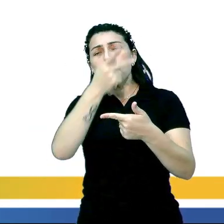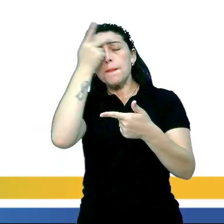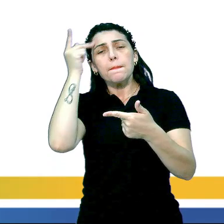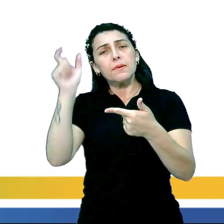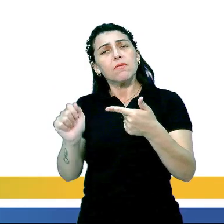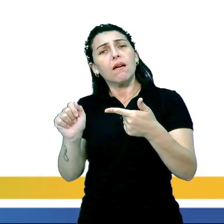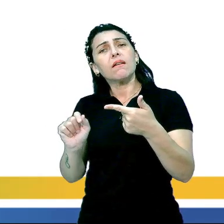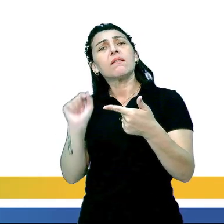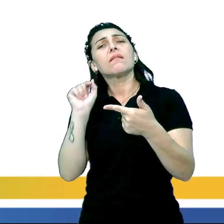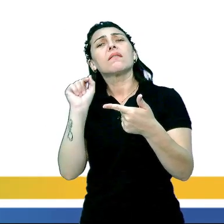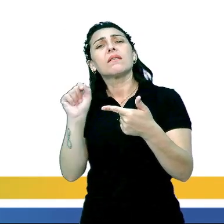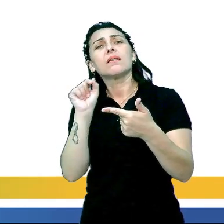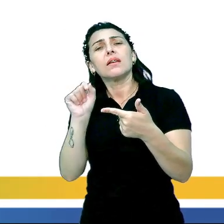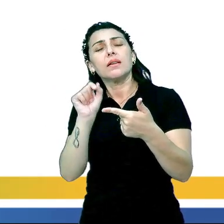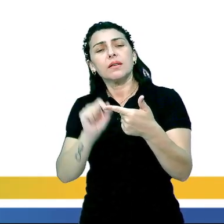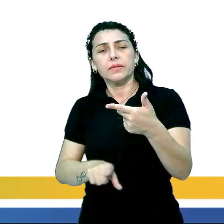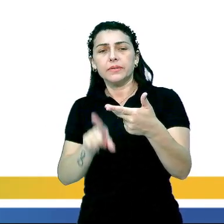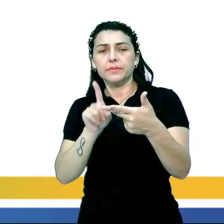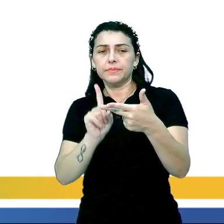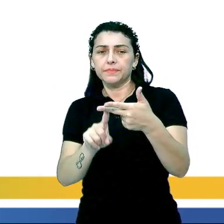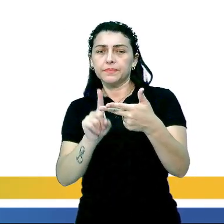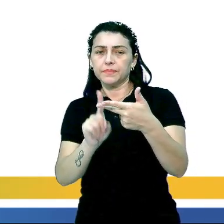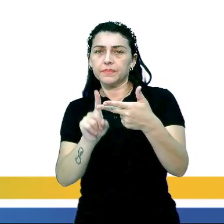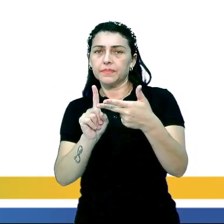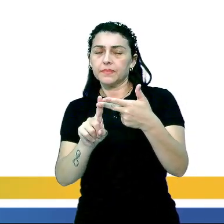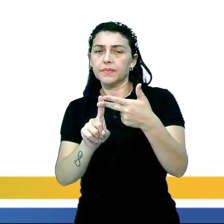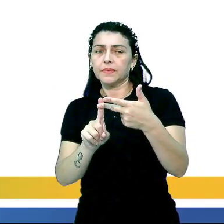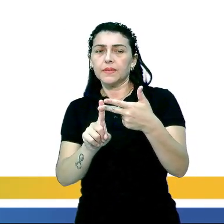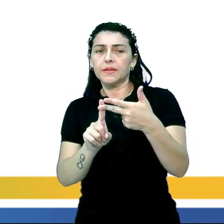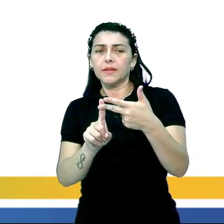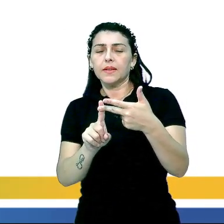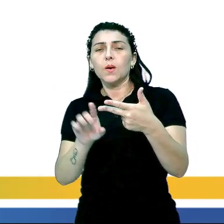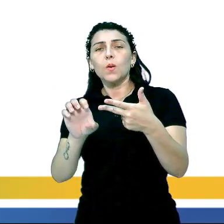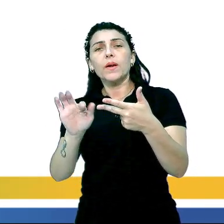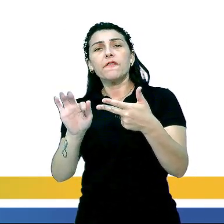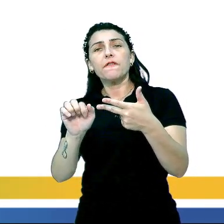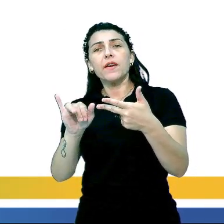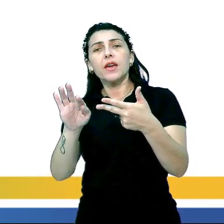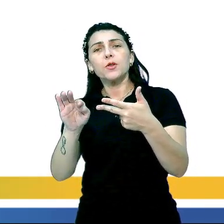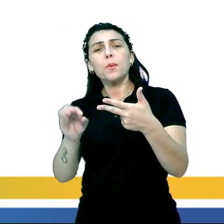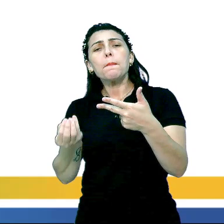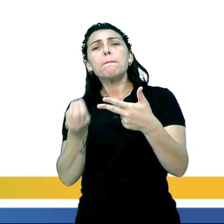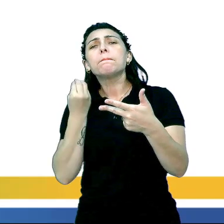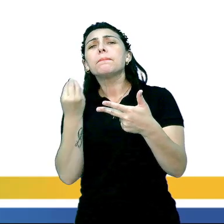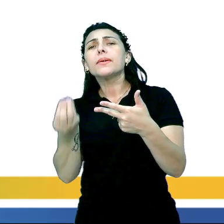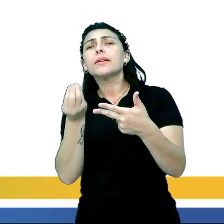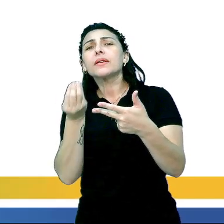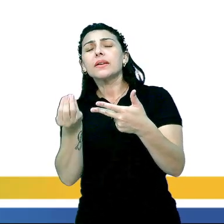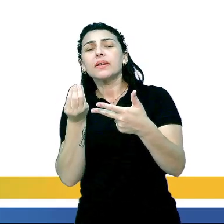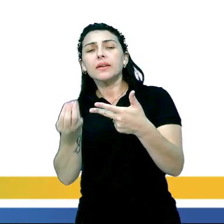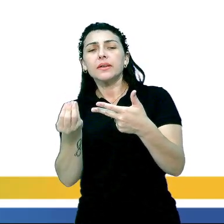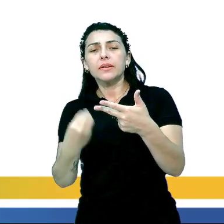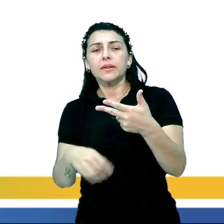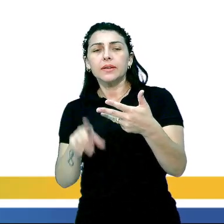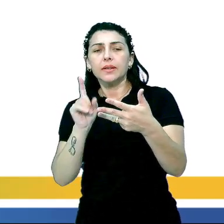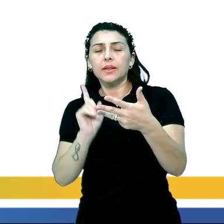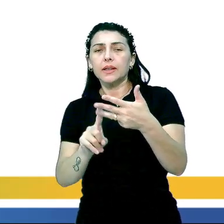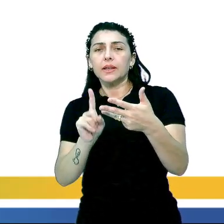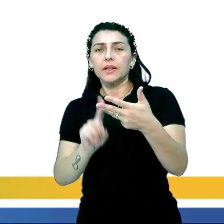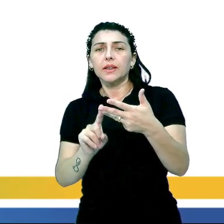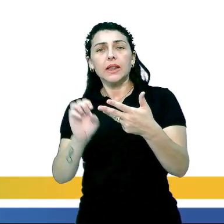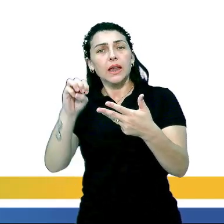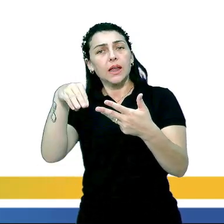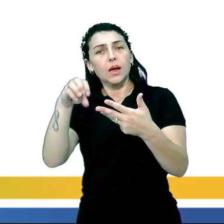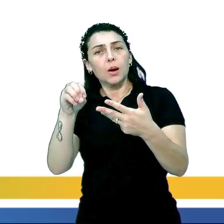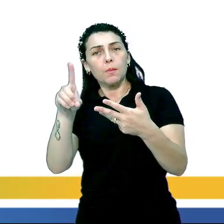segundo é o agente, quem vai fazer, quem é que precisa tomar essa atitude. O terceiro é o efeito, para que essa